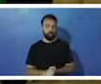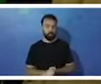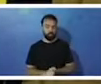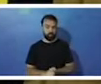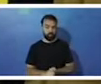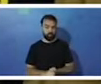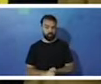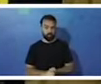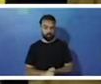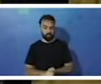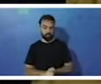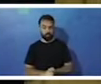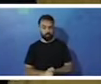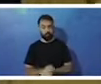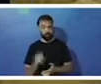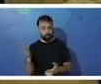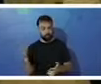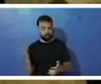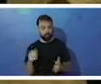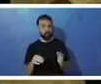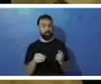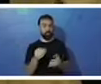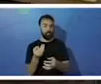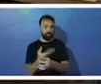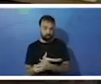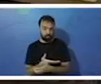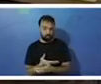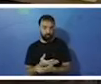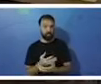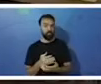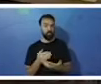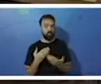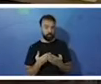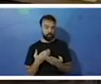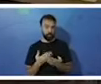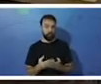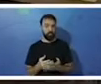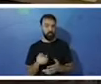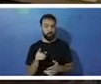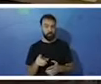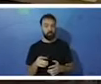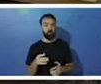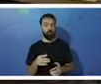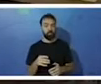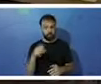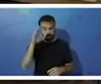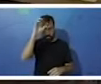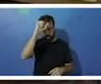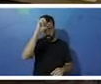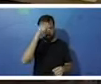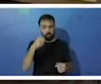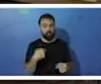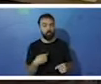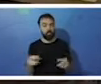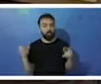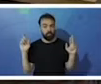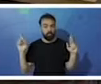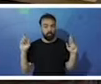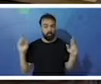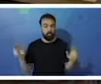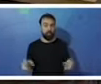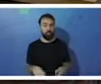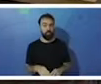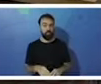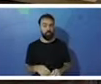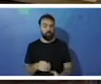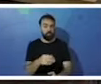momento. E nós chegamos ao final de mais uma videoaula. Espero que vocês tenham aprendido bastante. E gostaria de